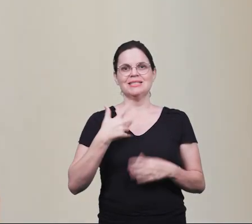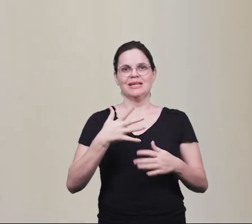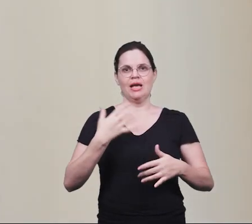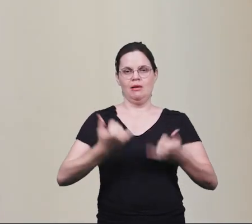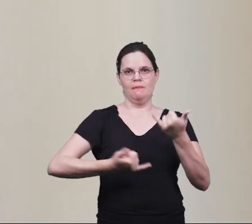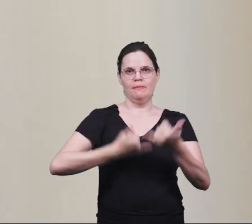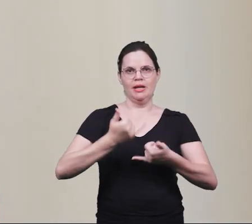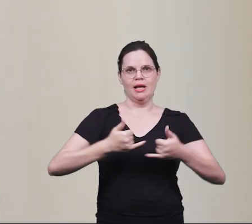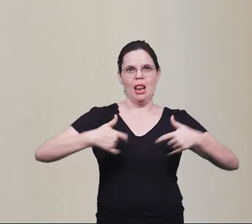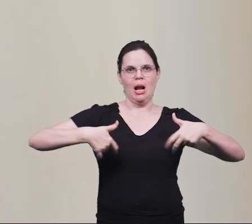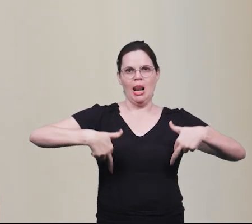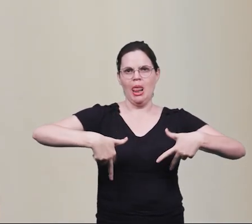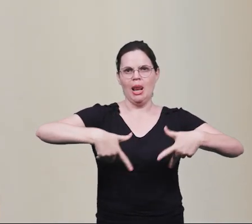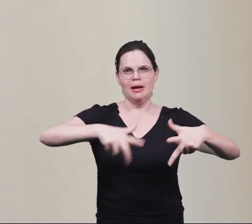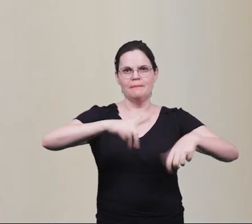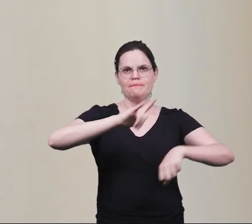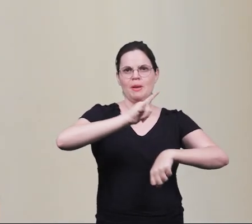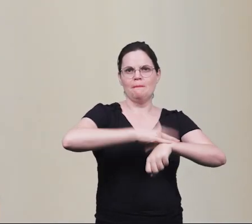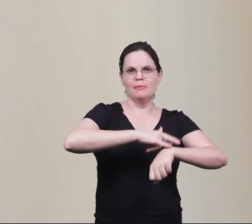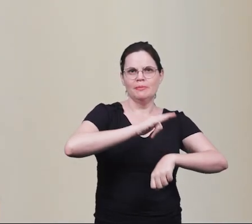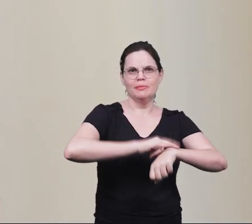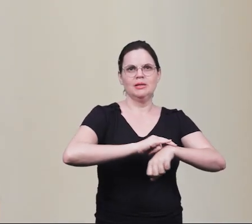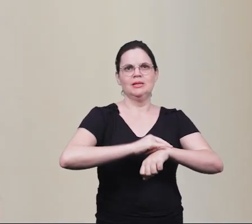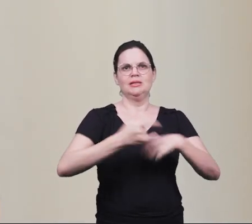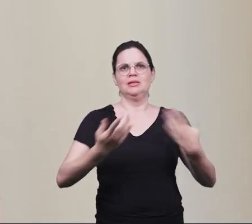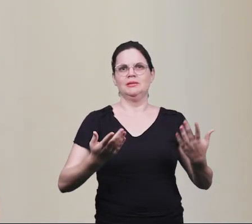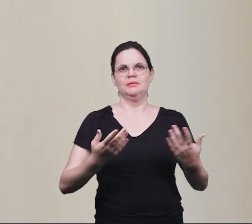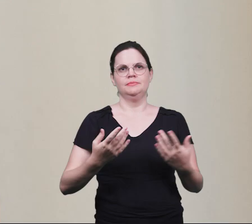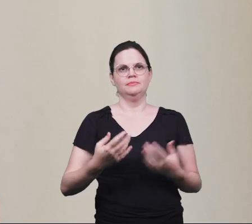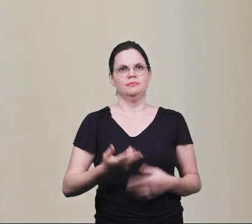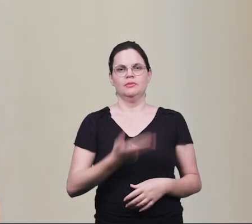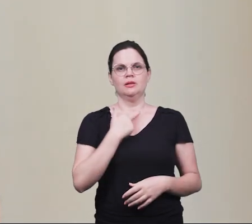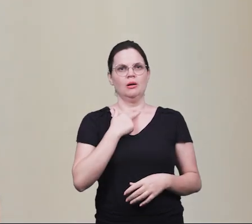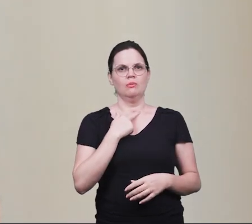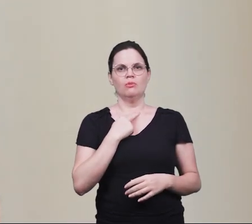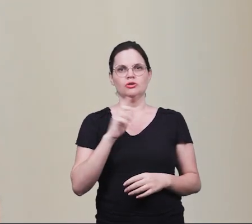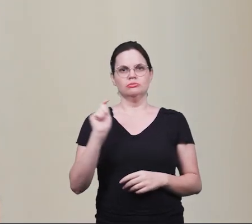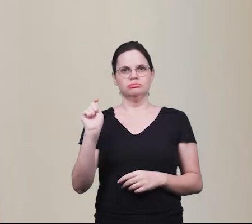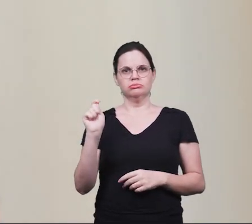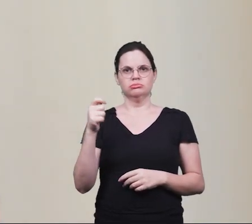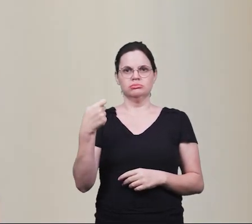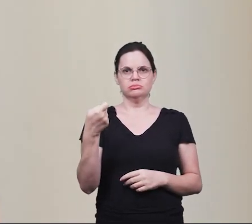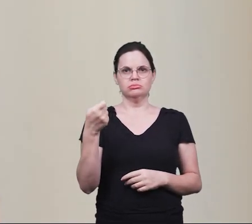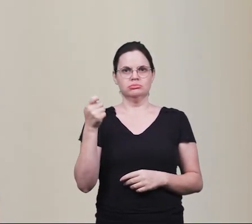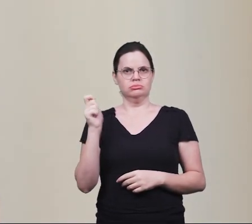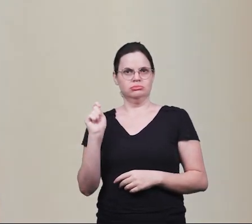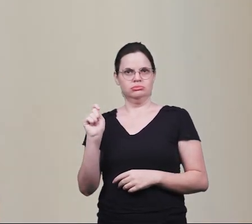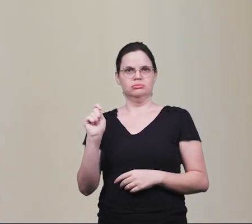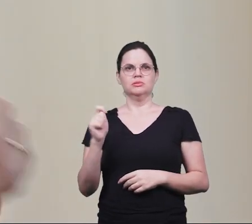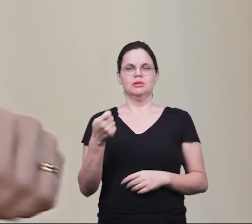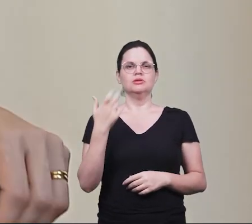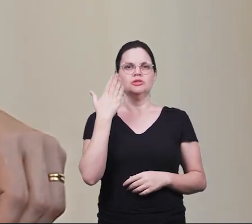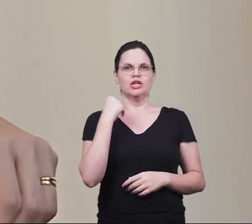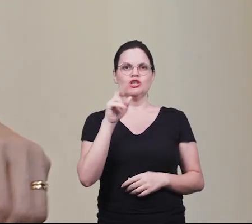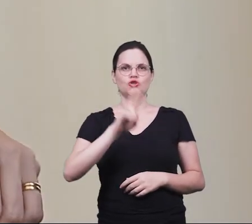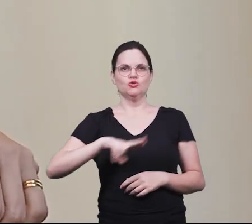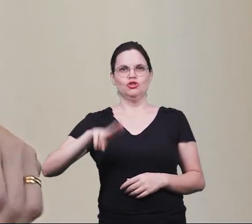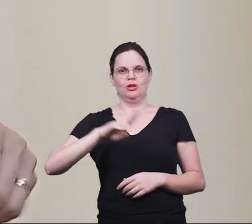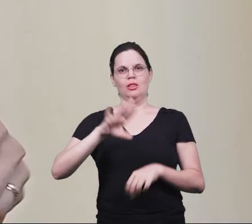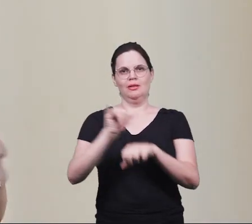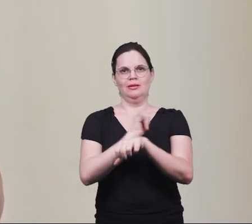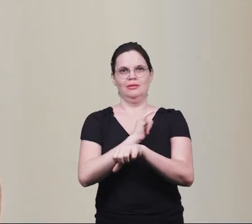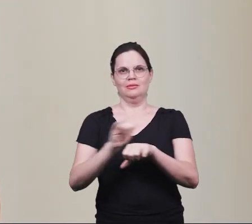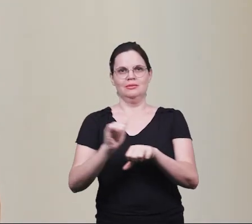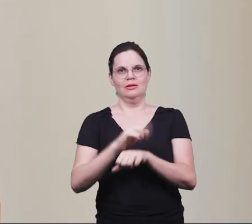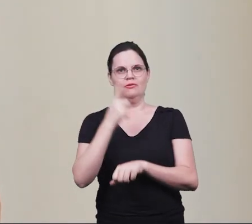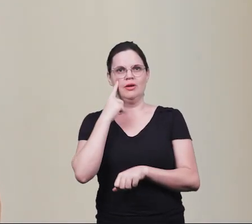querem correr no templo, ir ao banheiro. Sabemos que não convém fazer isso durante o culto.